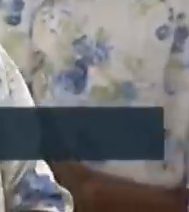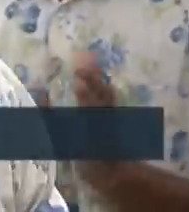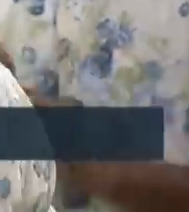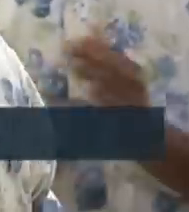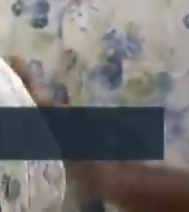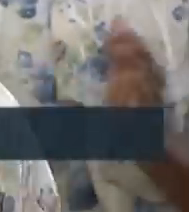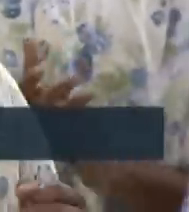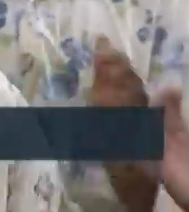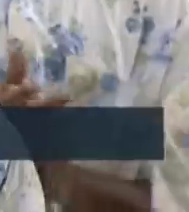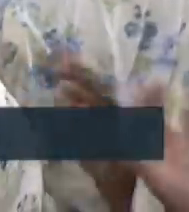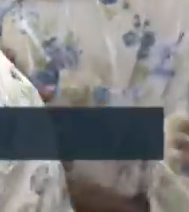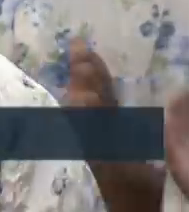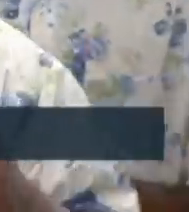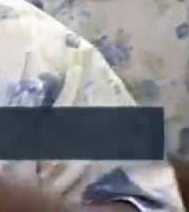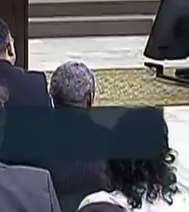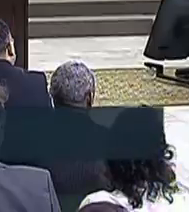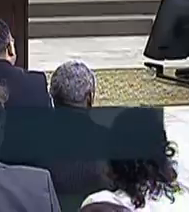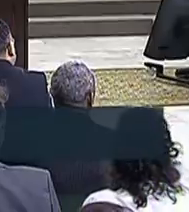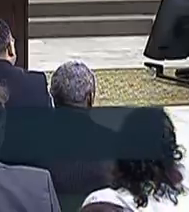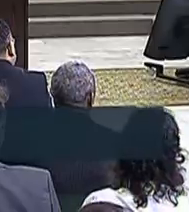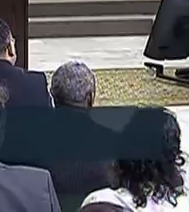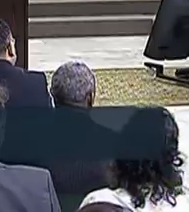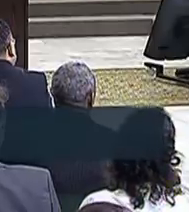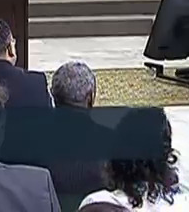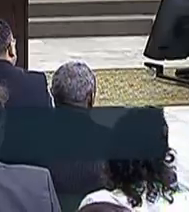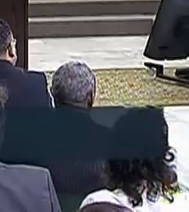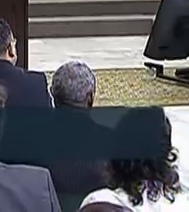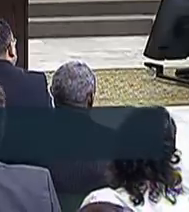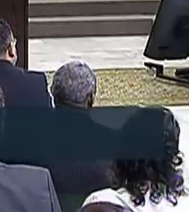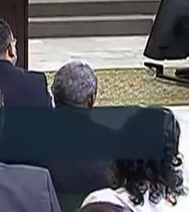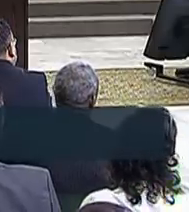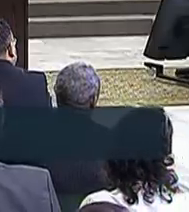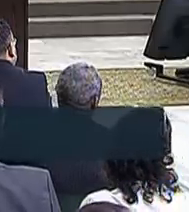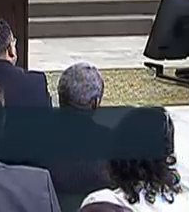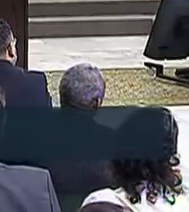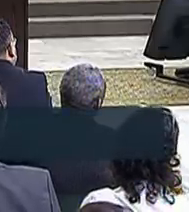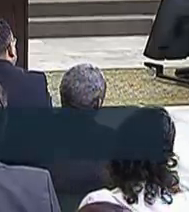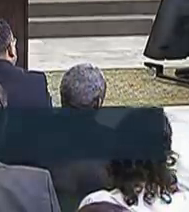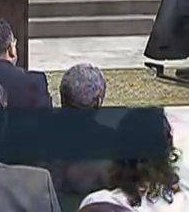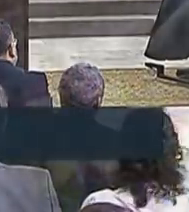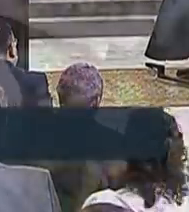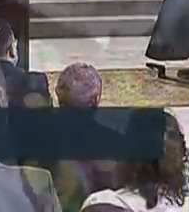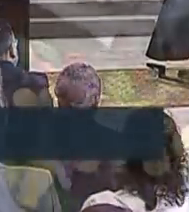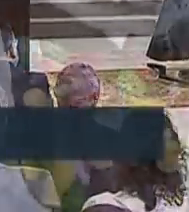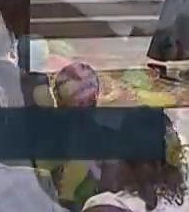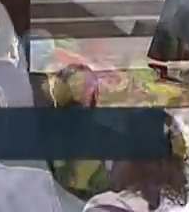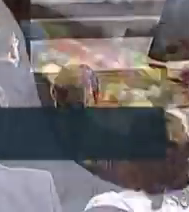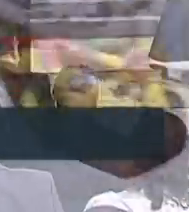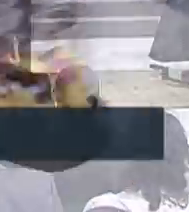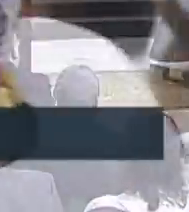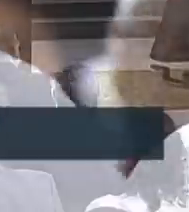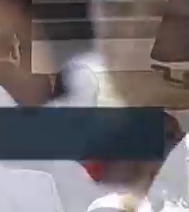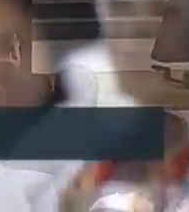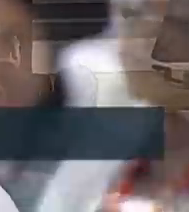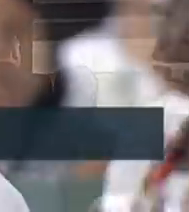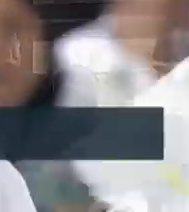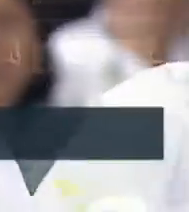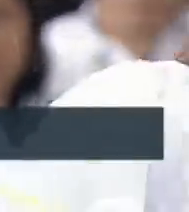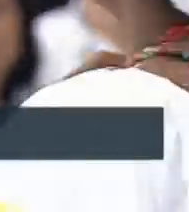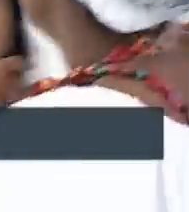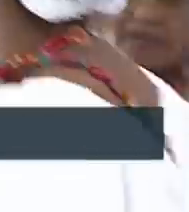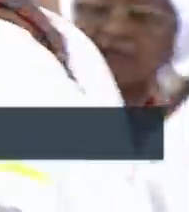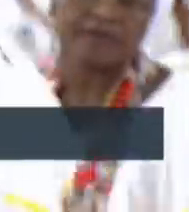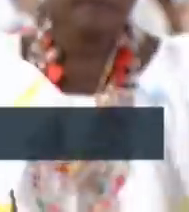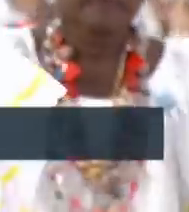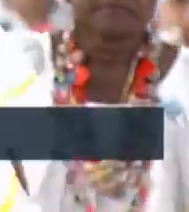cor eu fui na festa do Sant baad ba minha matraca eu fui